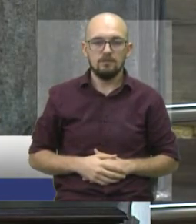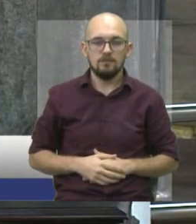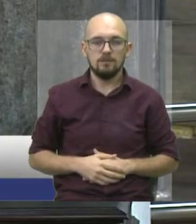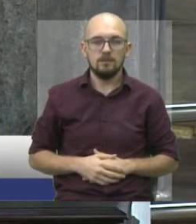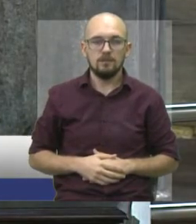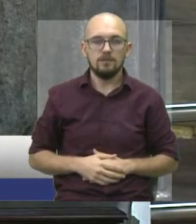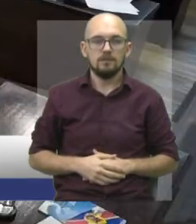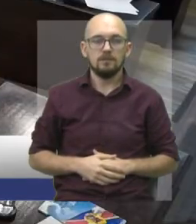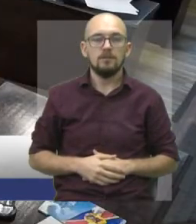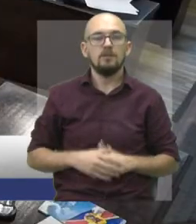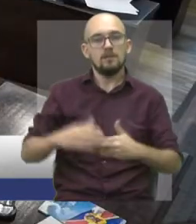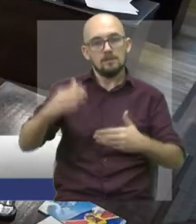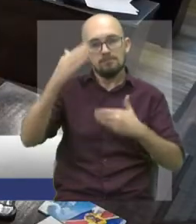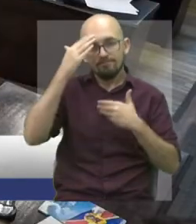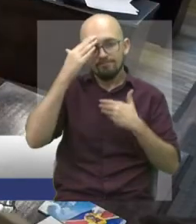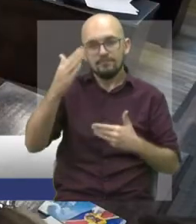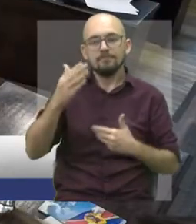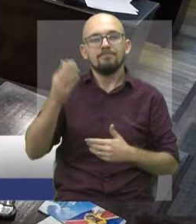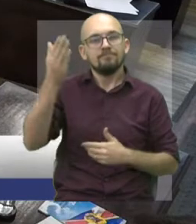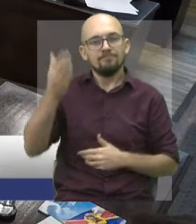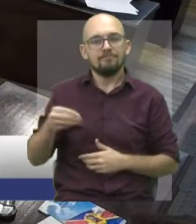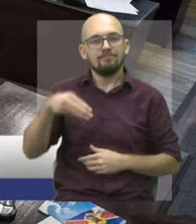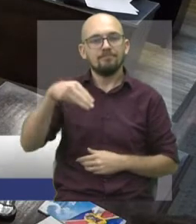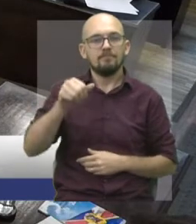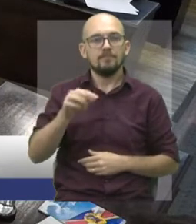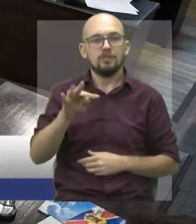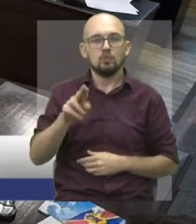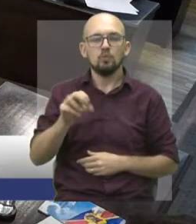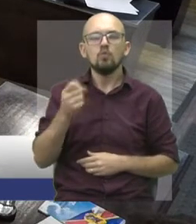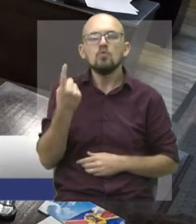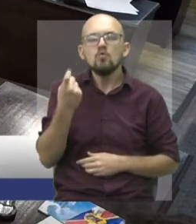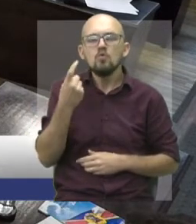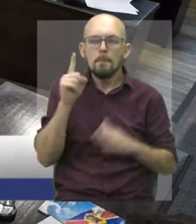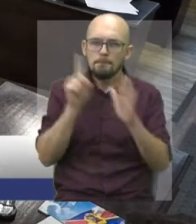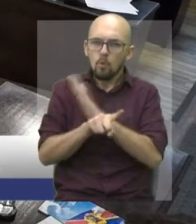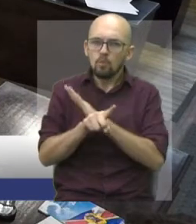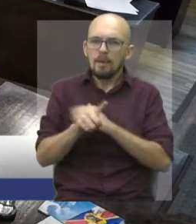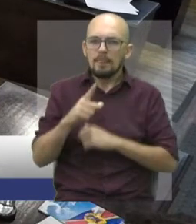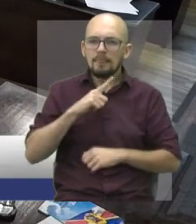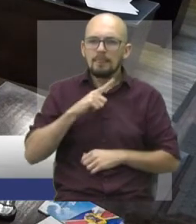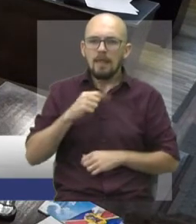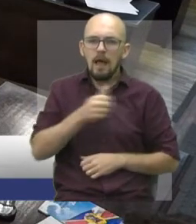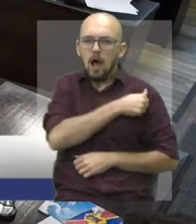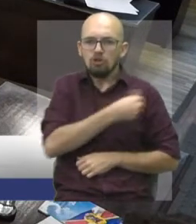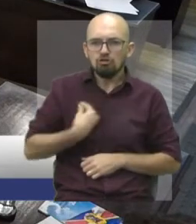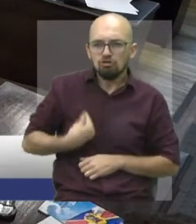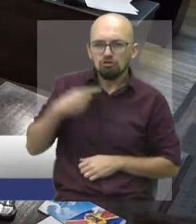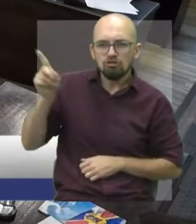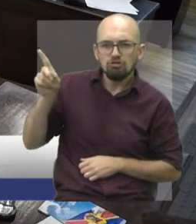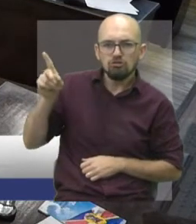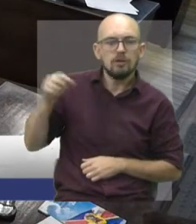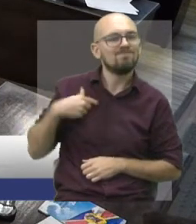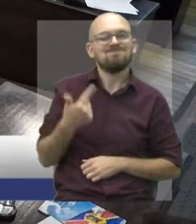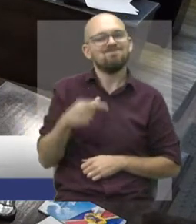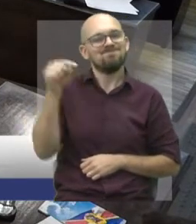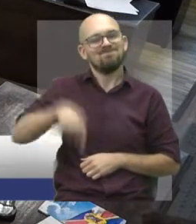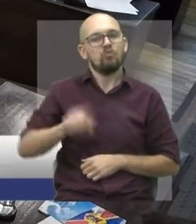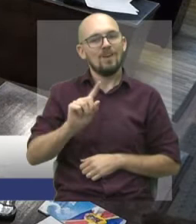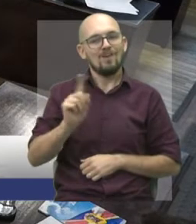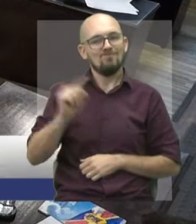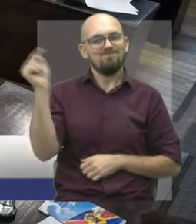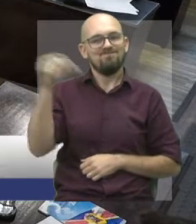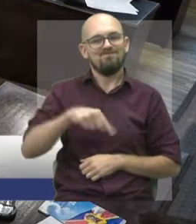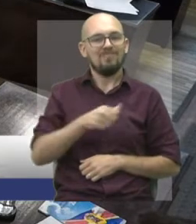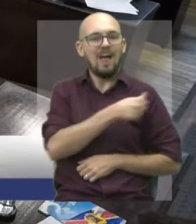Quero agradecer a presença do Matheus Turini. Só uma pergunta, tem algumas das alunas aqui ou não? Não, hoje não.